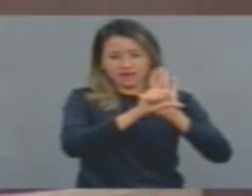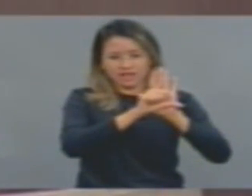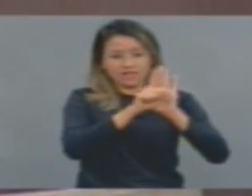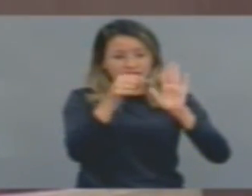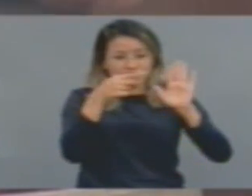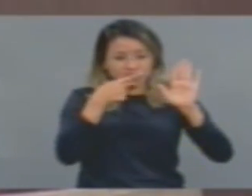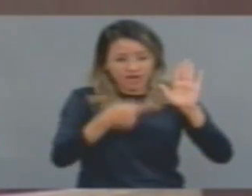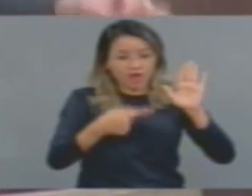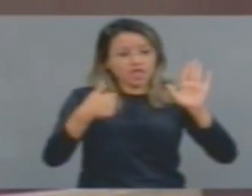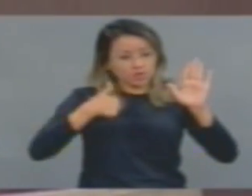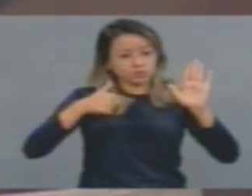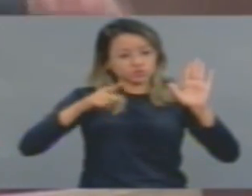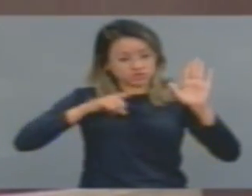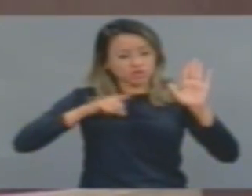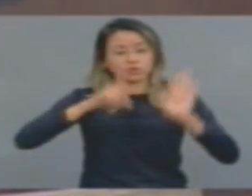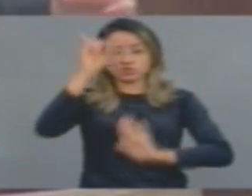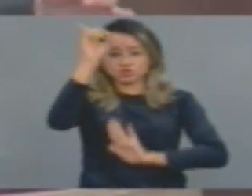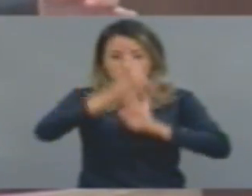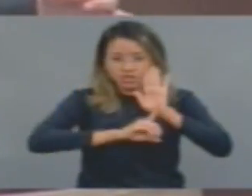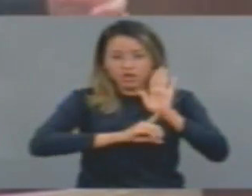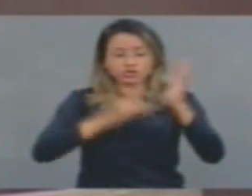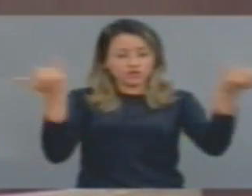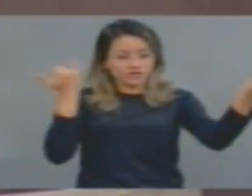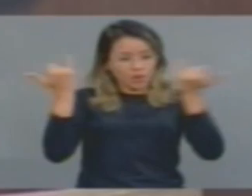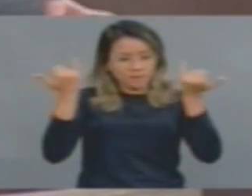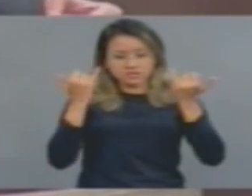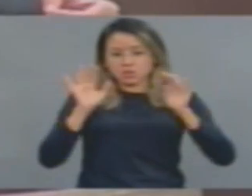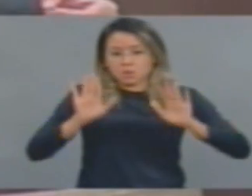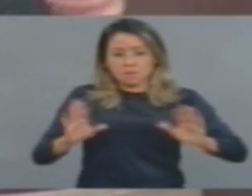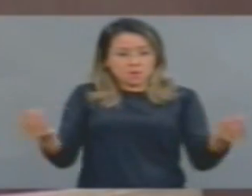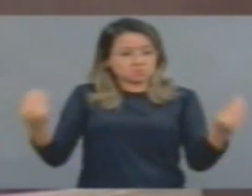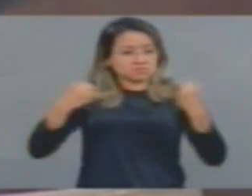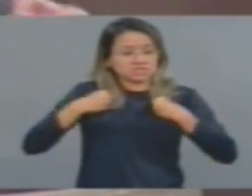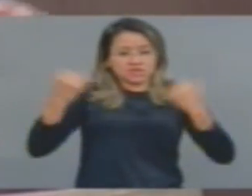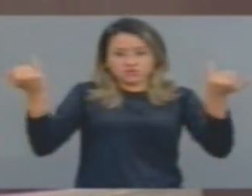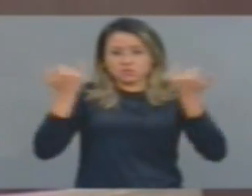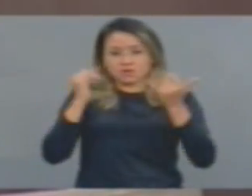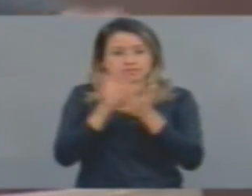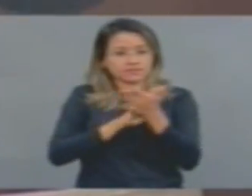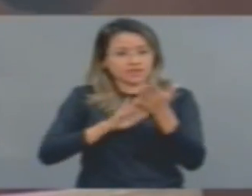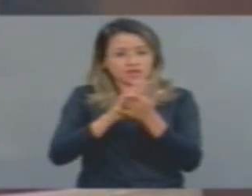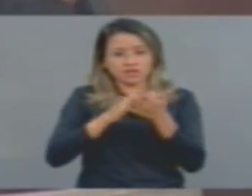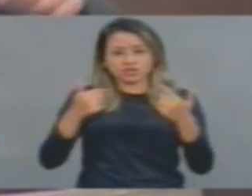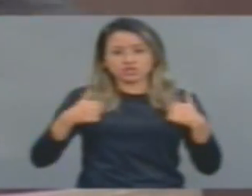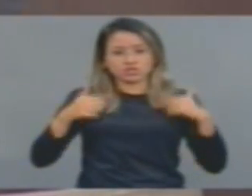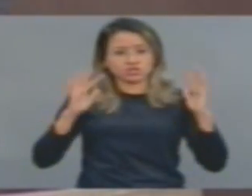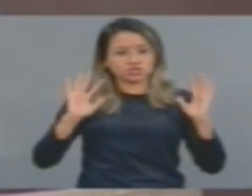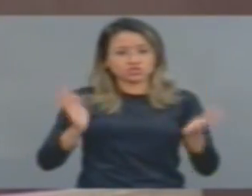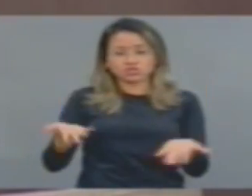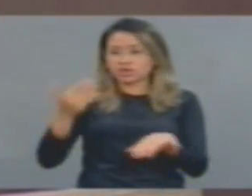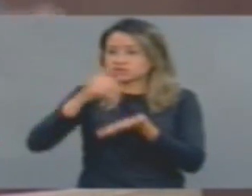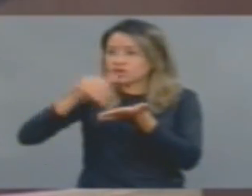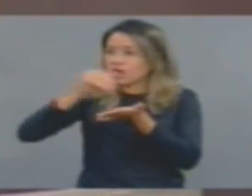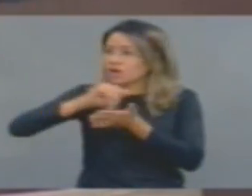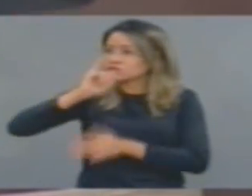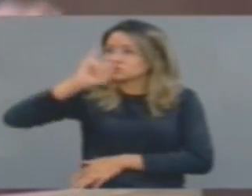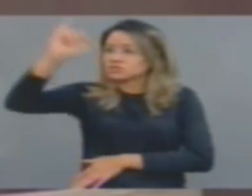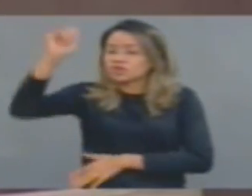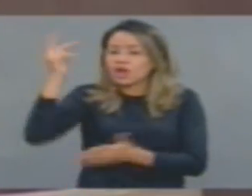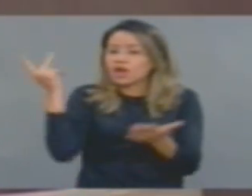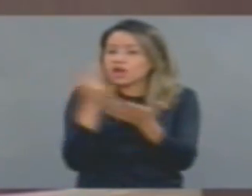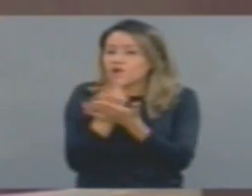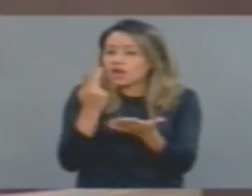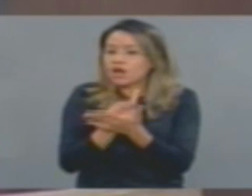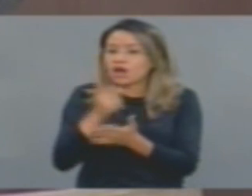Constituição do Estado. Eu já fiz essa reclamação diretamente ao secretário aqui. Não